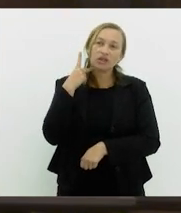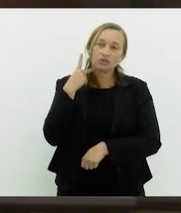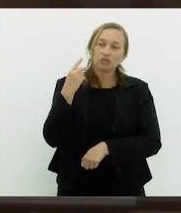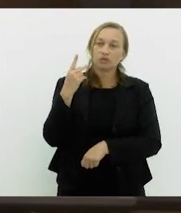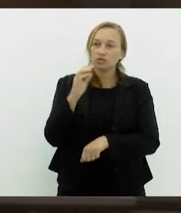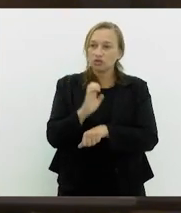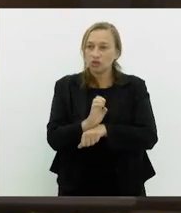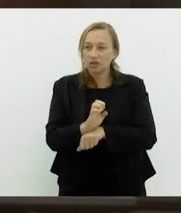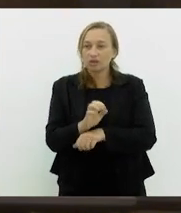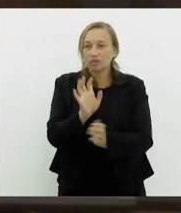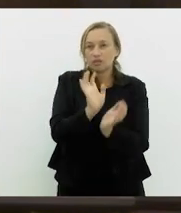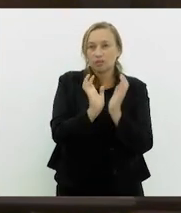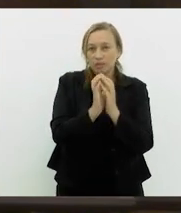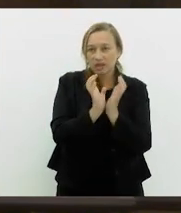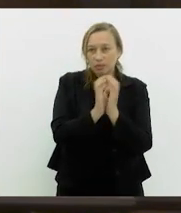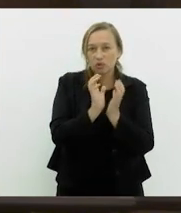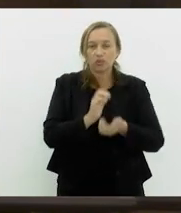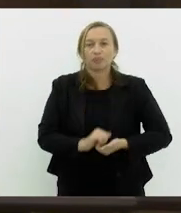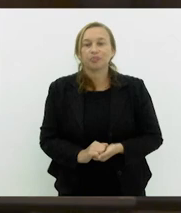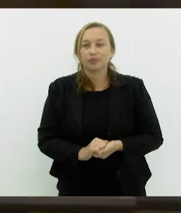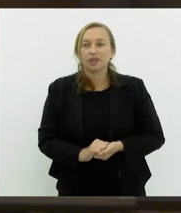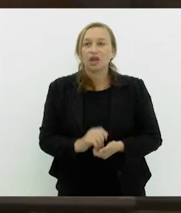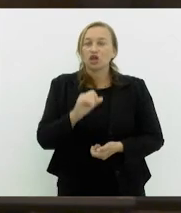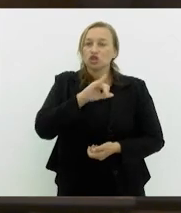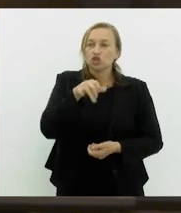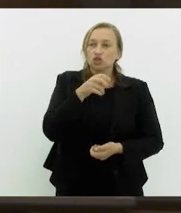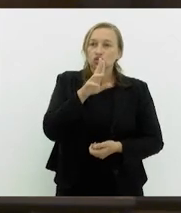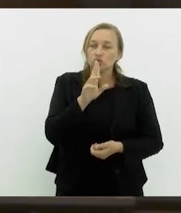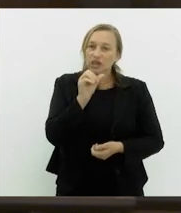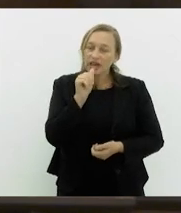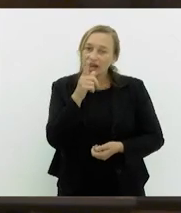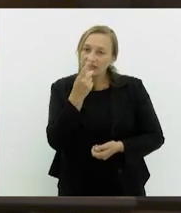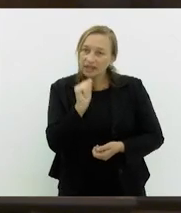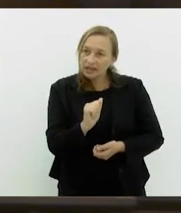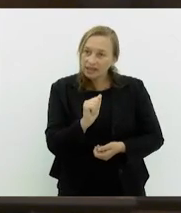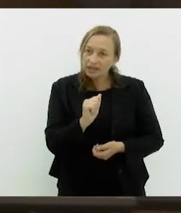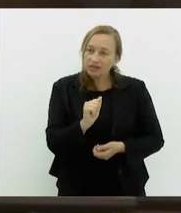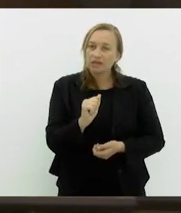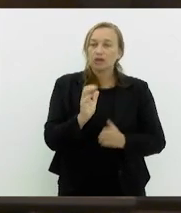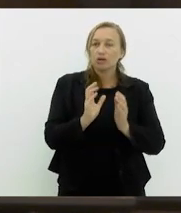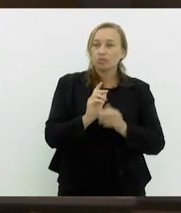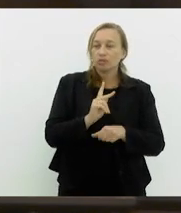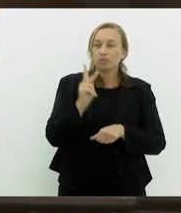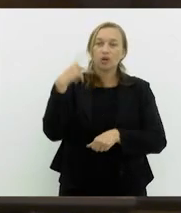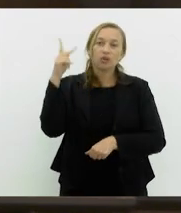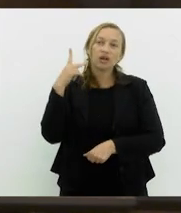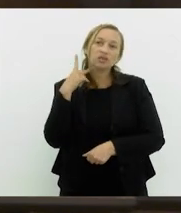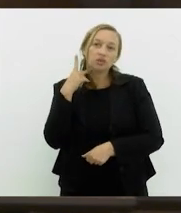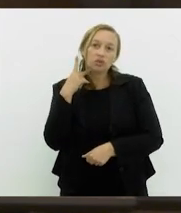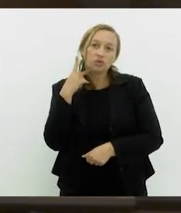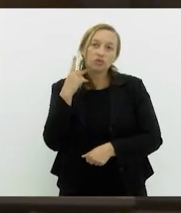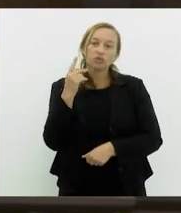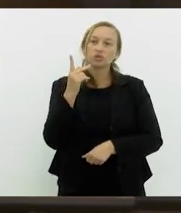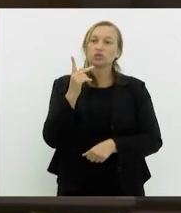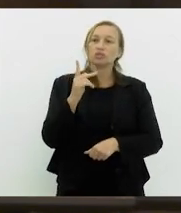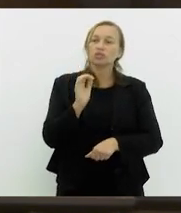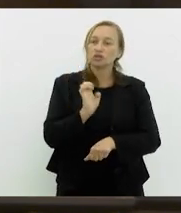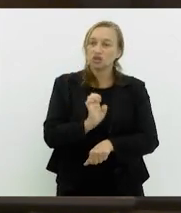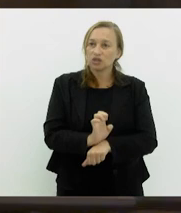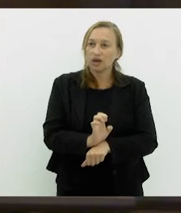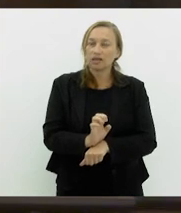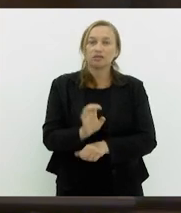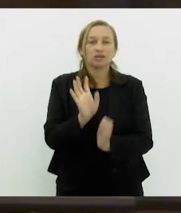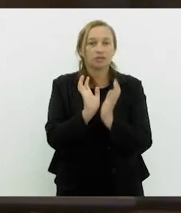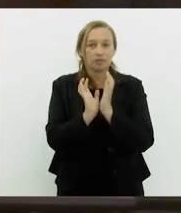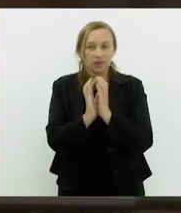de Pernambuco. Senhora Juliana Salazans Pereira, procuradora da Assembleia Legislativa do Estado de